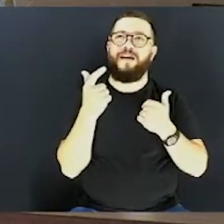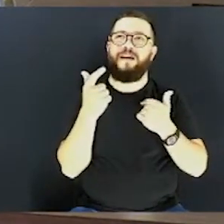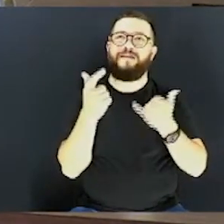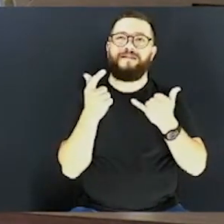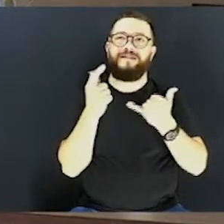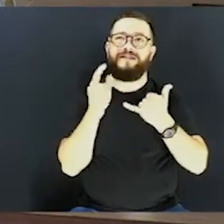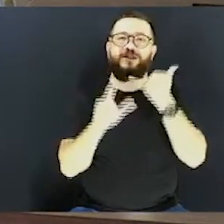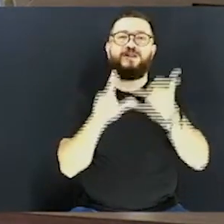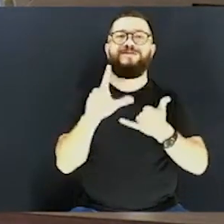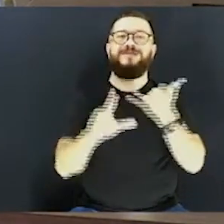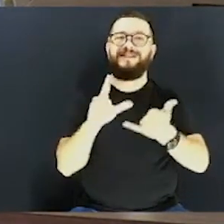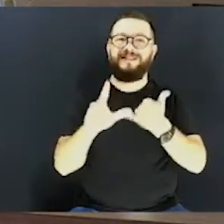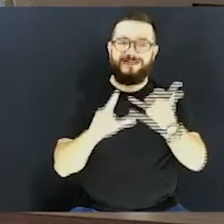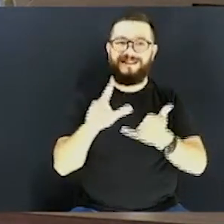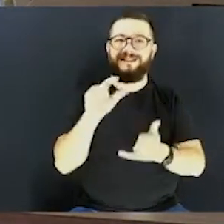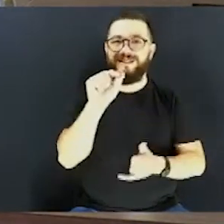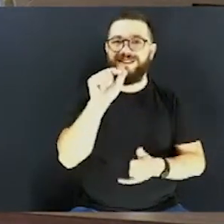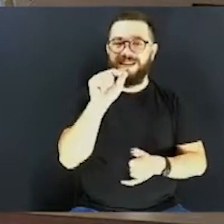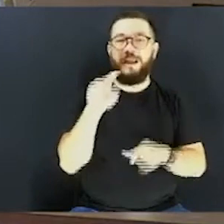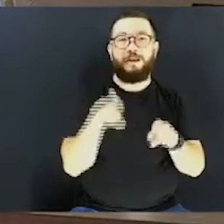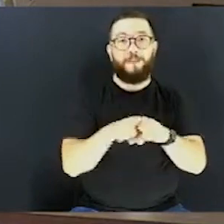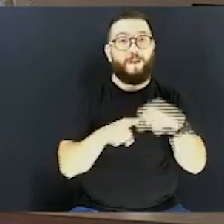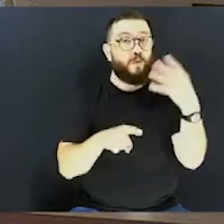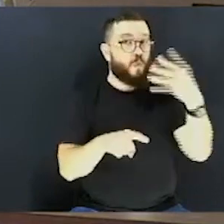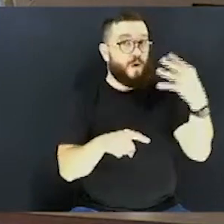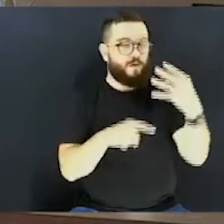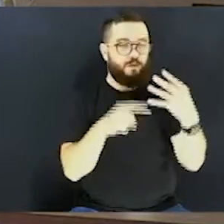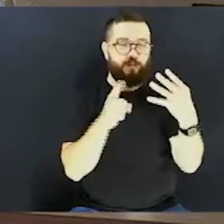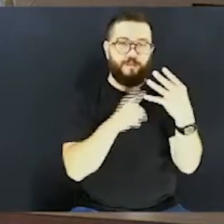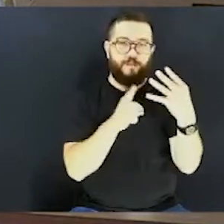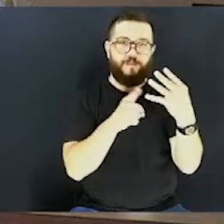eixo é a criança e a cultura, e tem como meta